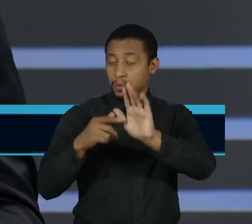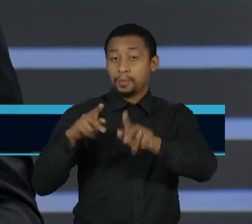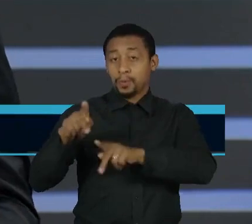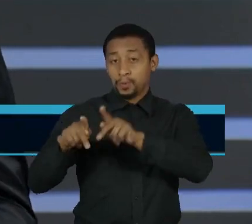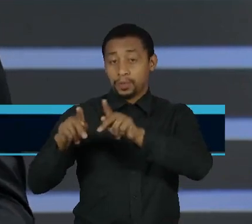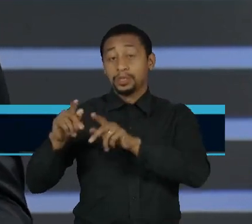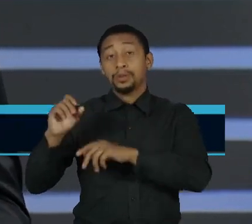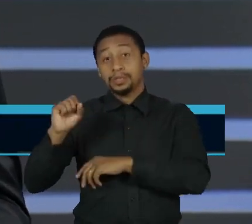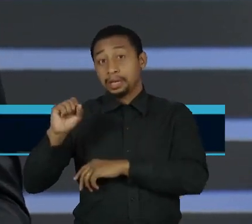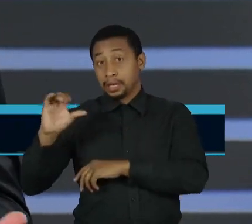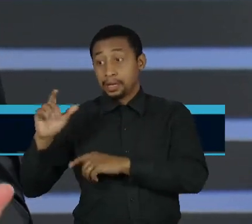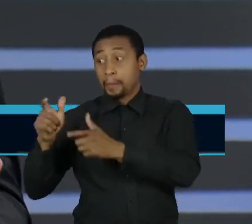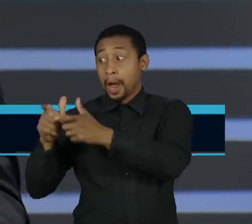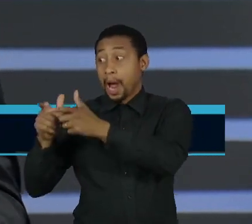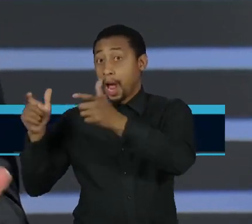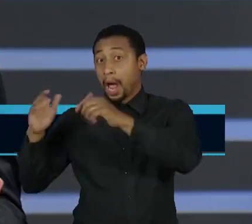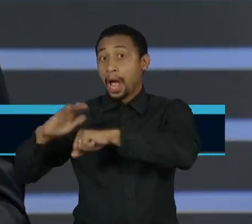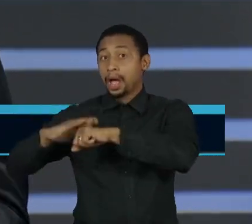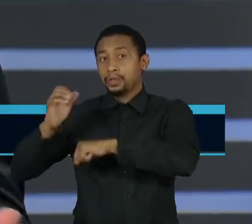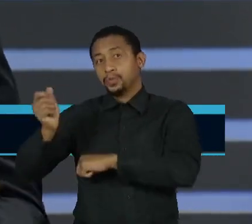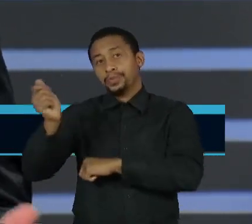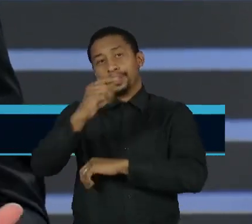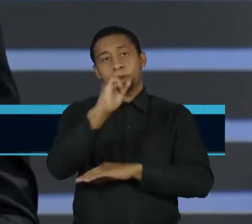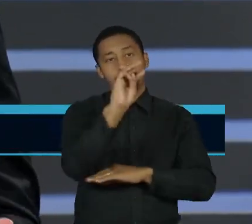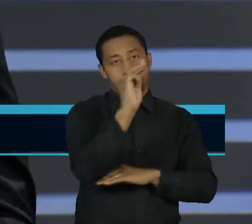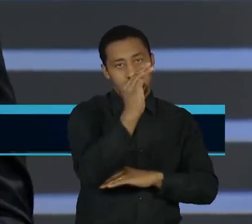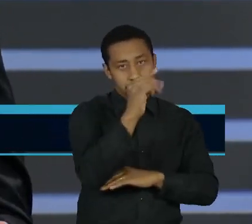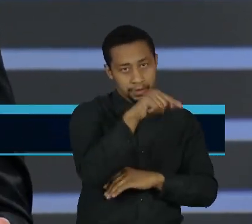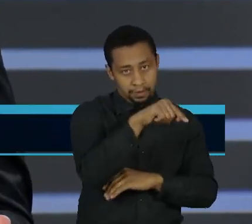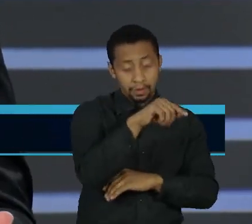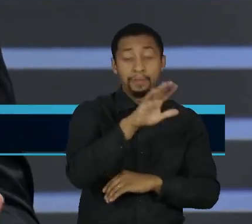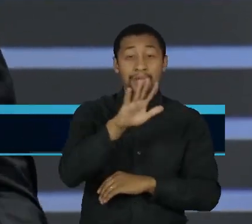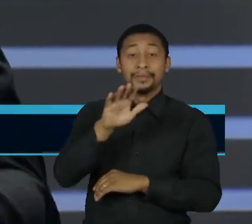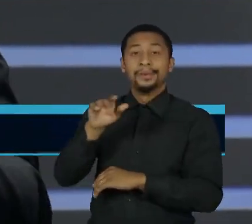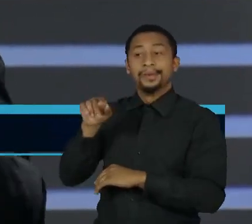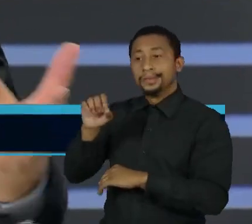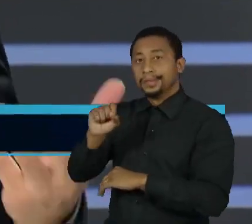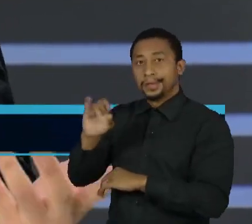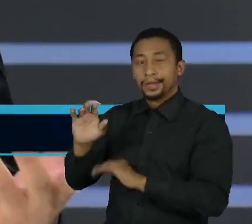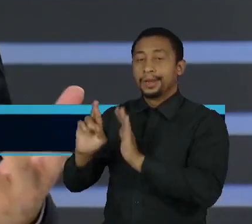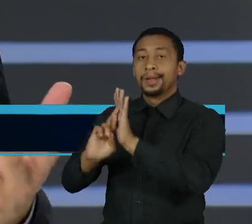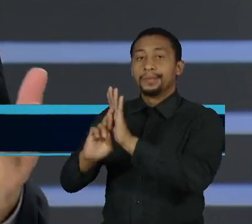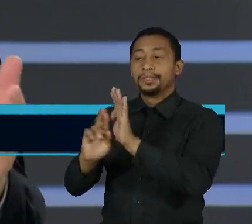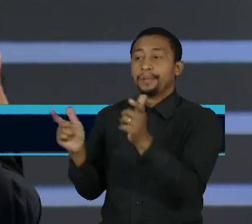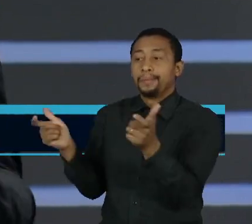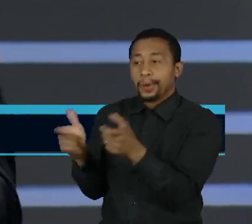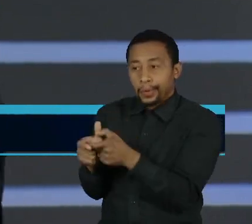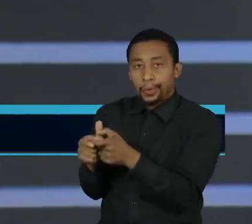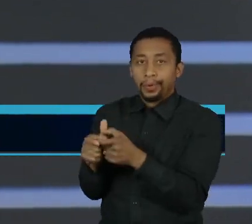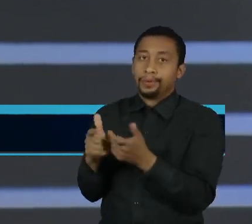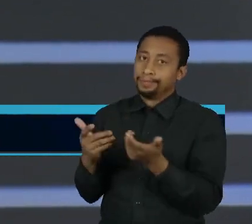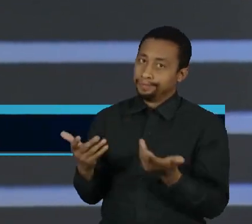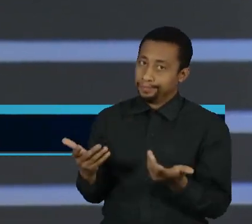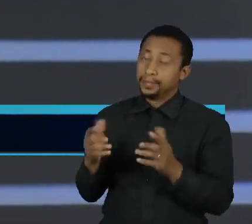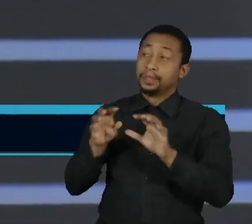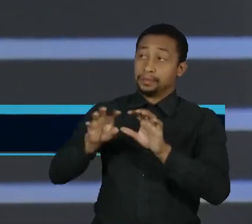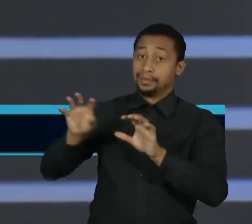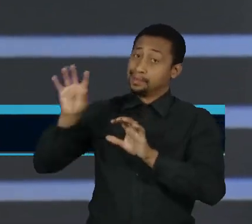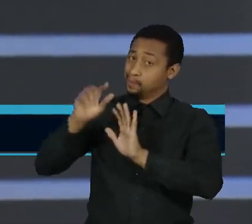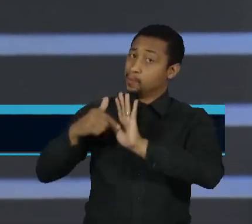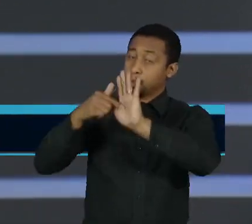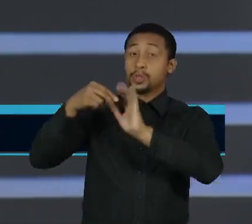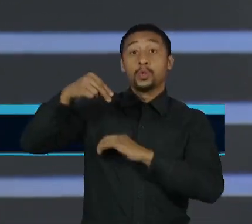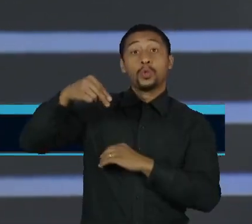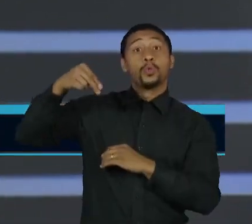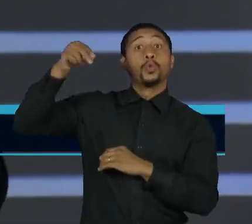do que estados como o Maranhão, só que Santa Catarina tem uma representação menor. E isso se repete em uma série de outros estados. Você tem o Nordeste com uma